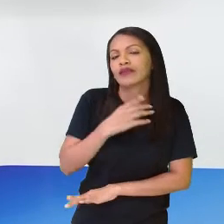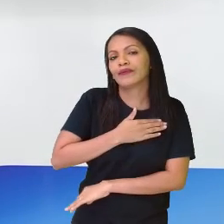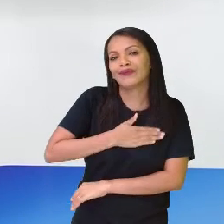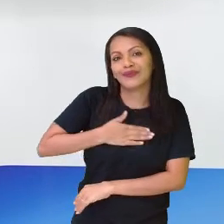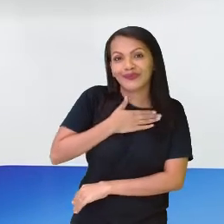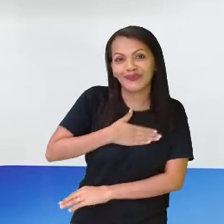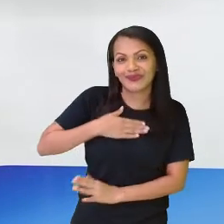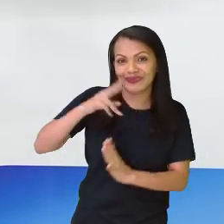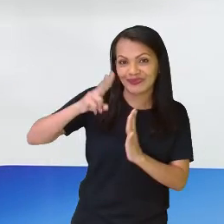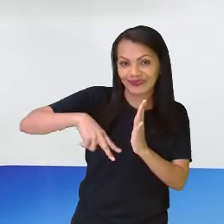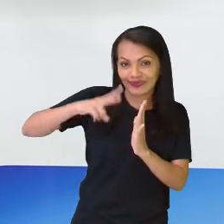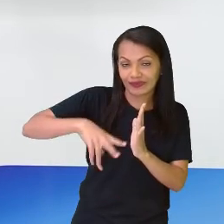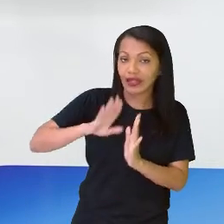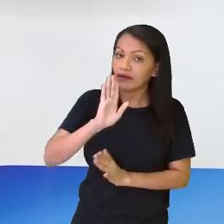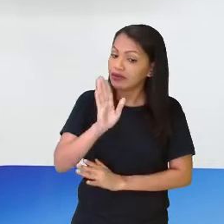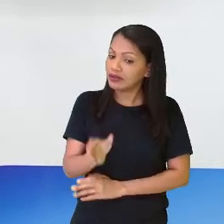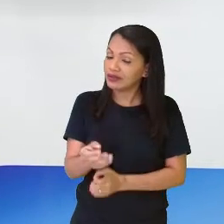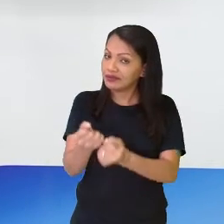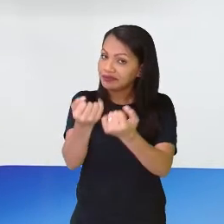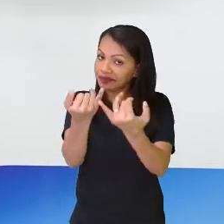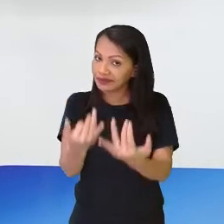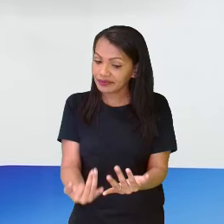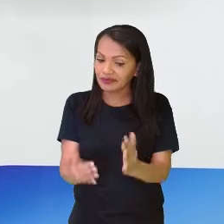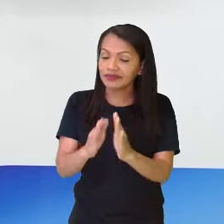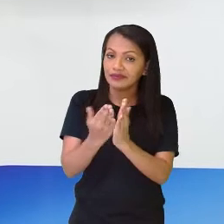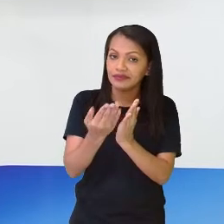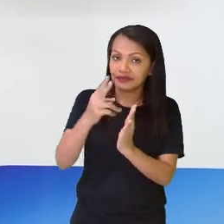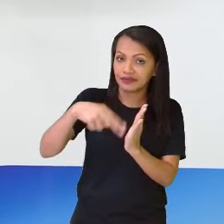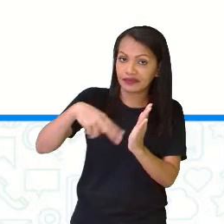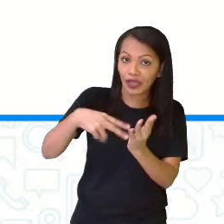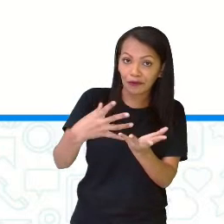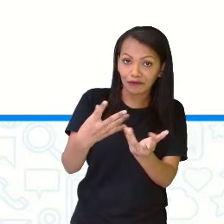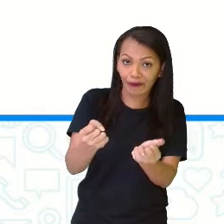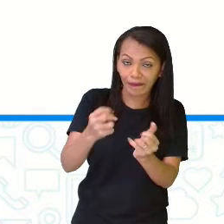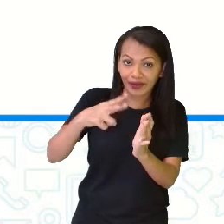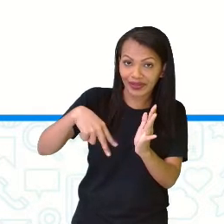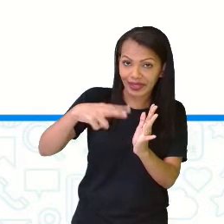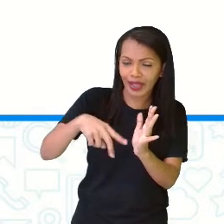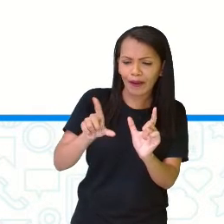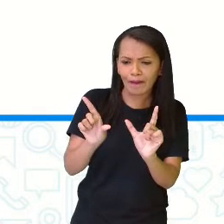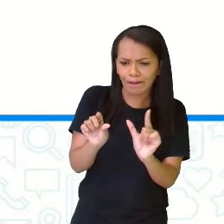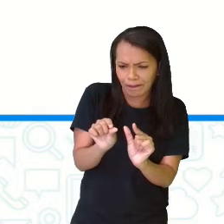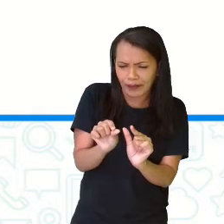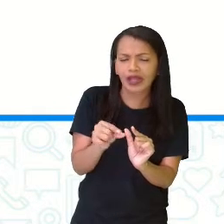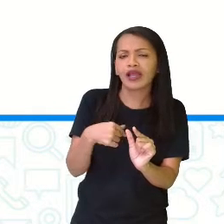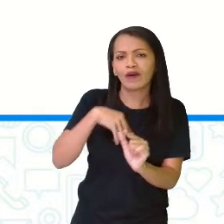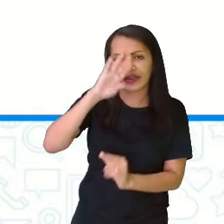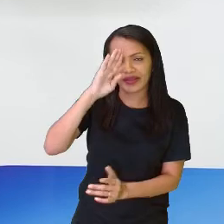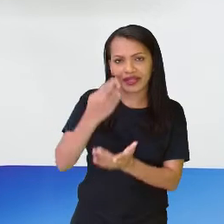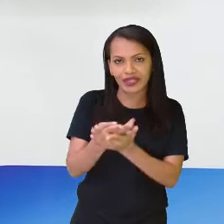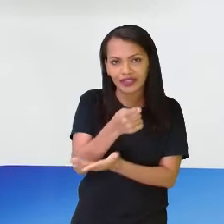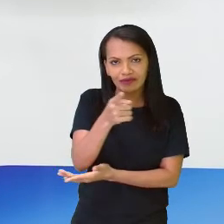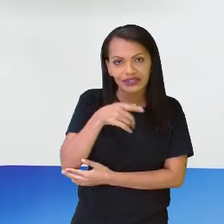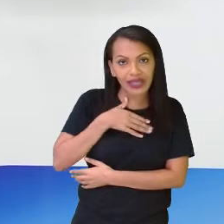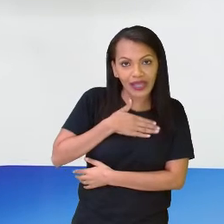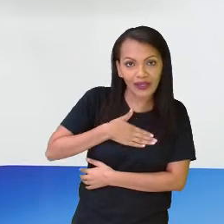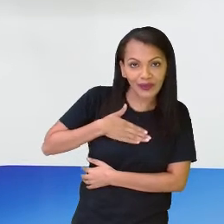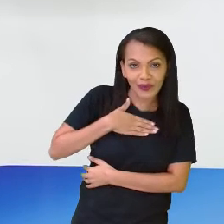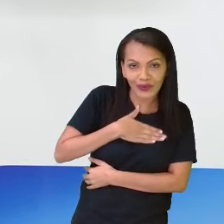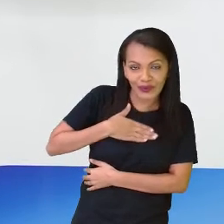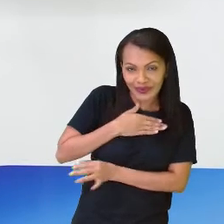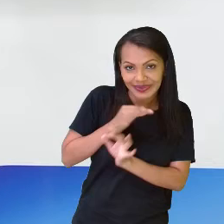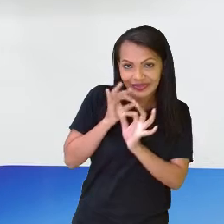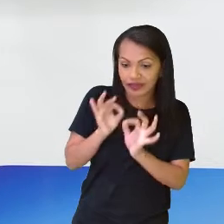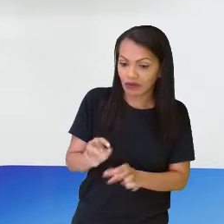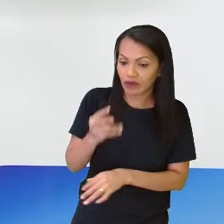na leitura. Já que eu estou falando tanto em ler, vamos fazer uma leitura. É uma leitura pequenininha, mas eu acredito que você vai gostar.